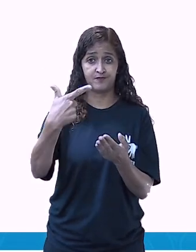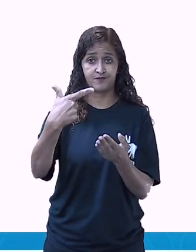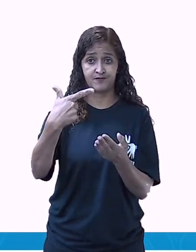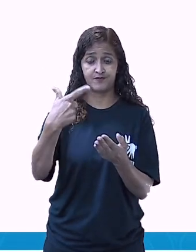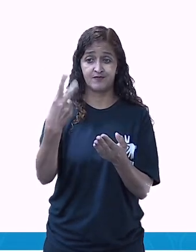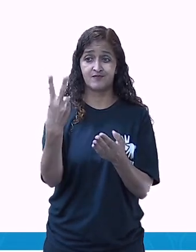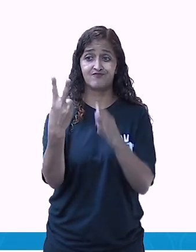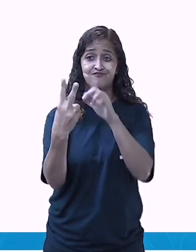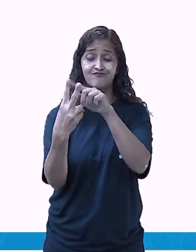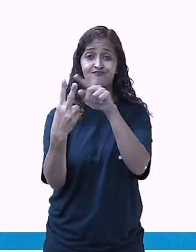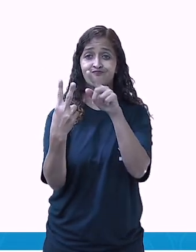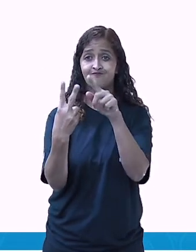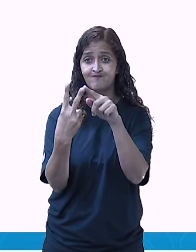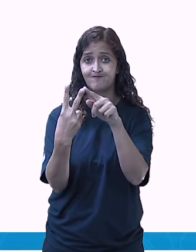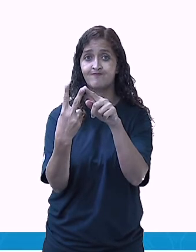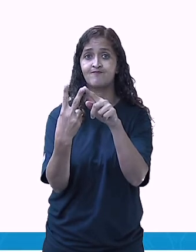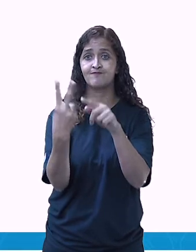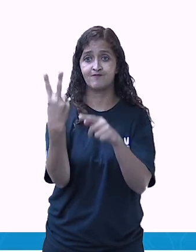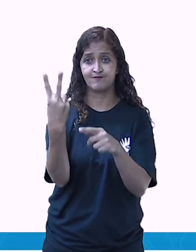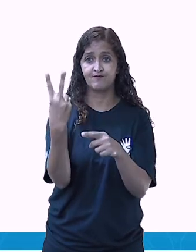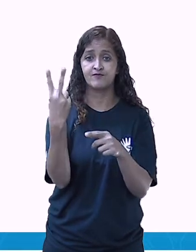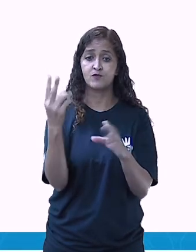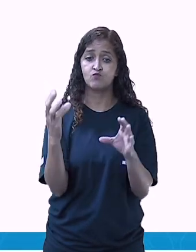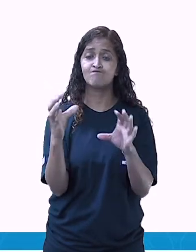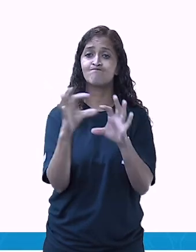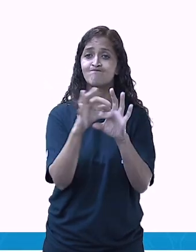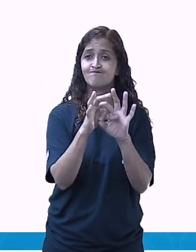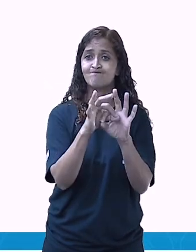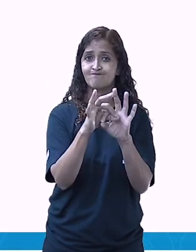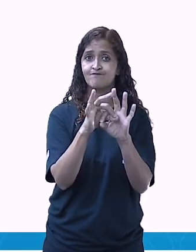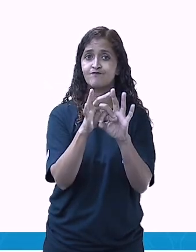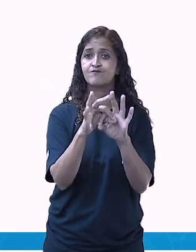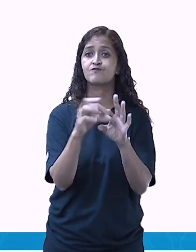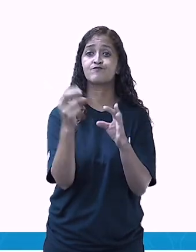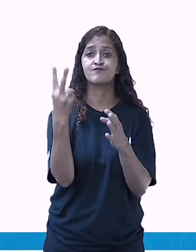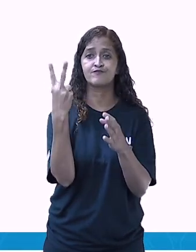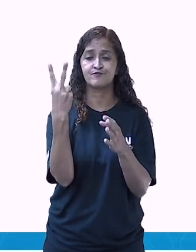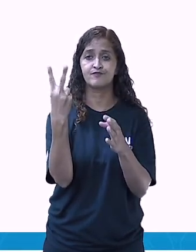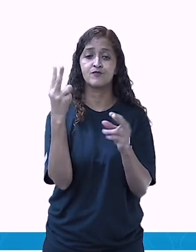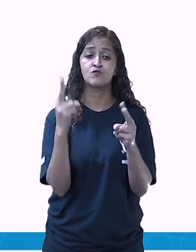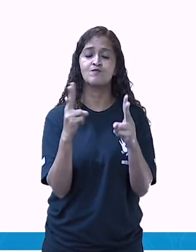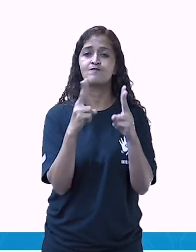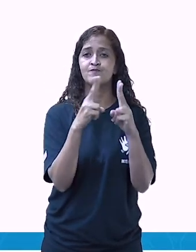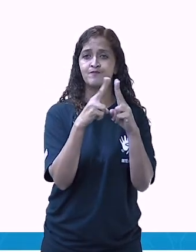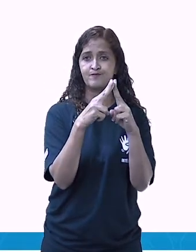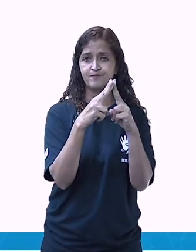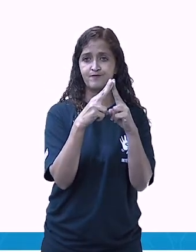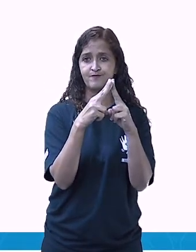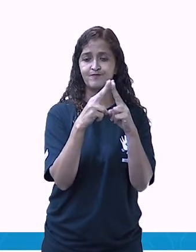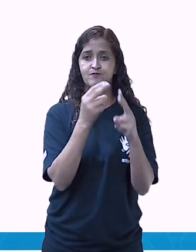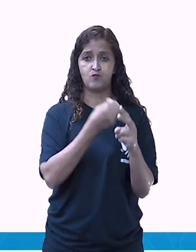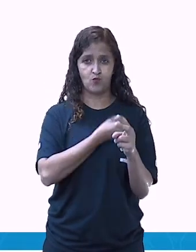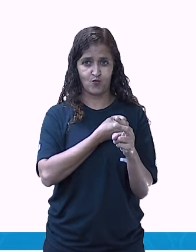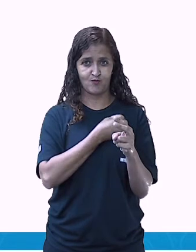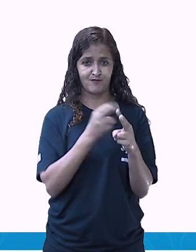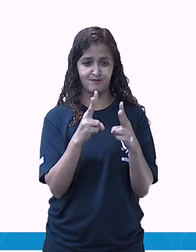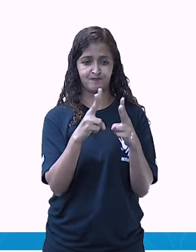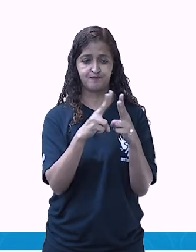2 bolinhas, 2 elementos, formou par. Então, o número 2, ele é considerado um número